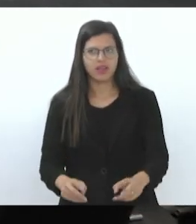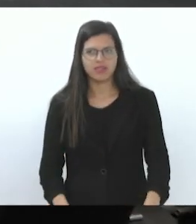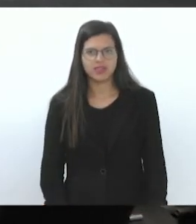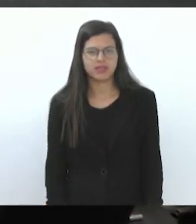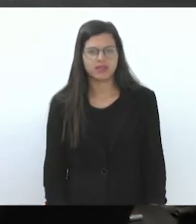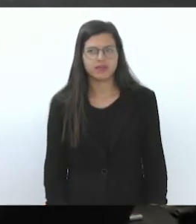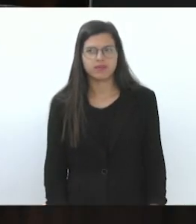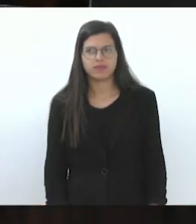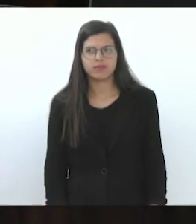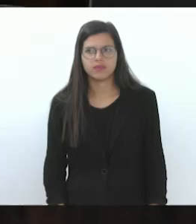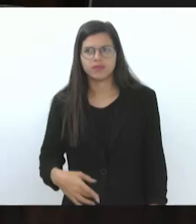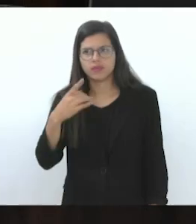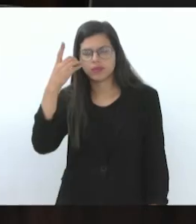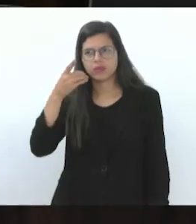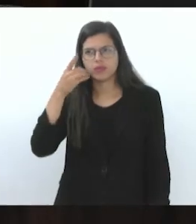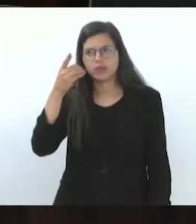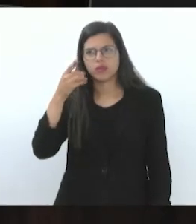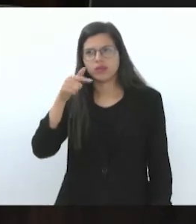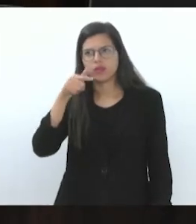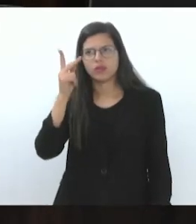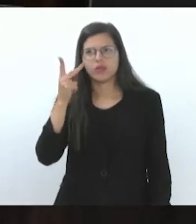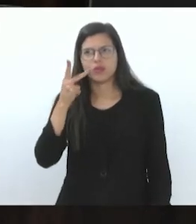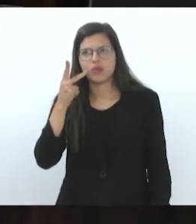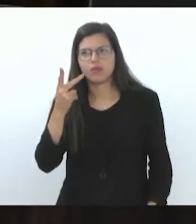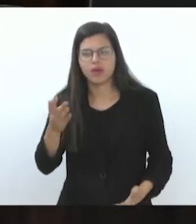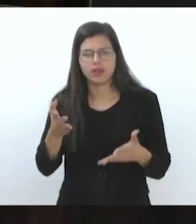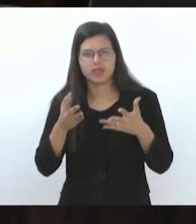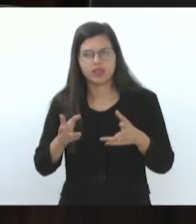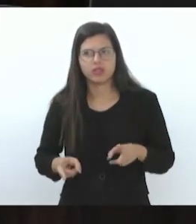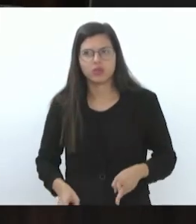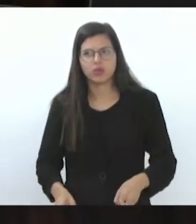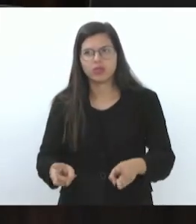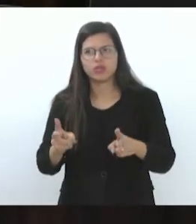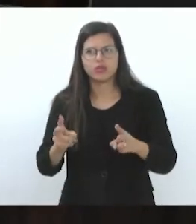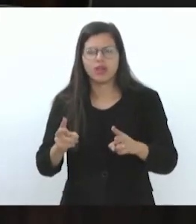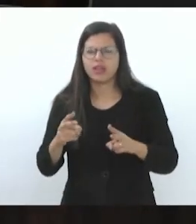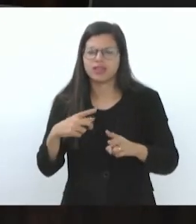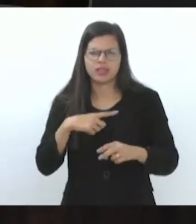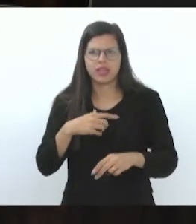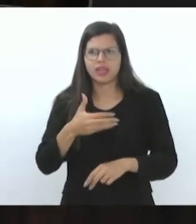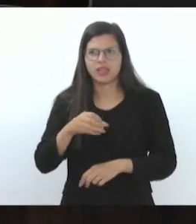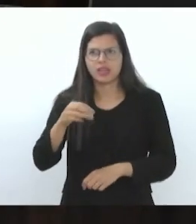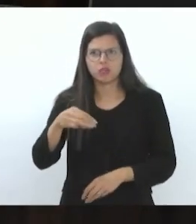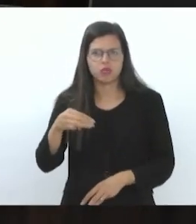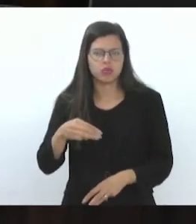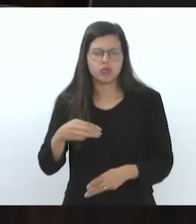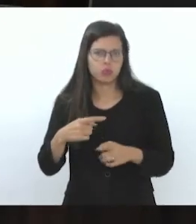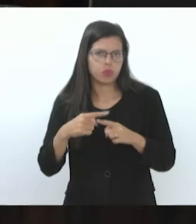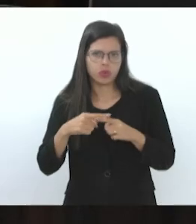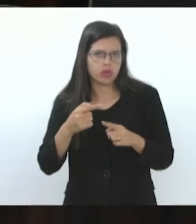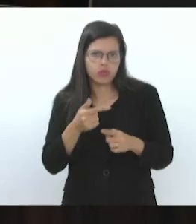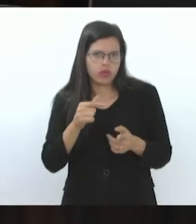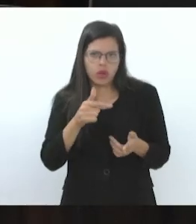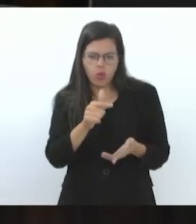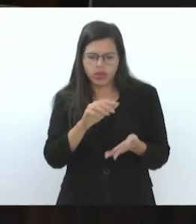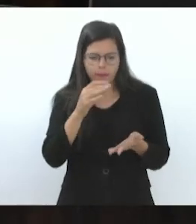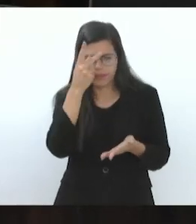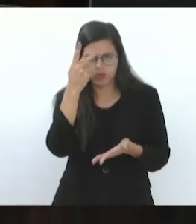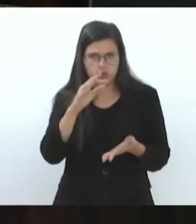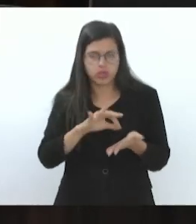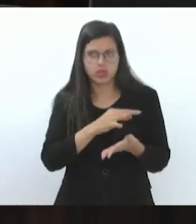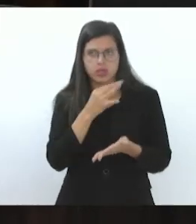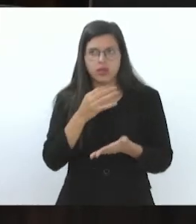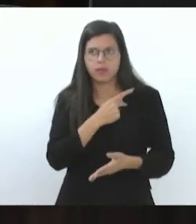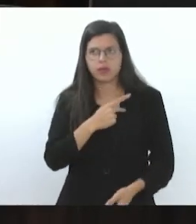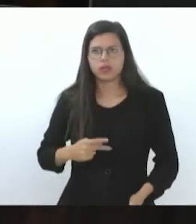O deputado Luiz Paulo quisesse usar a palavra, teria mais 10 minutos, não tem nenhum orador inscrito para usar a palavra. Bem, a